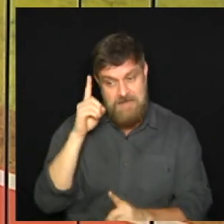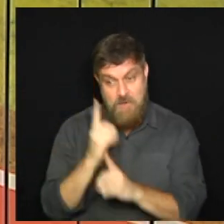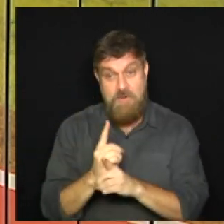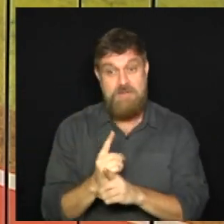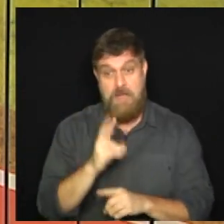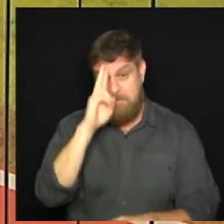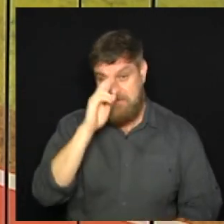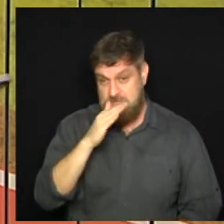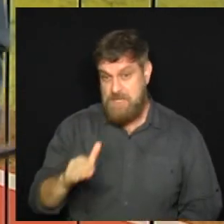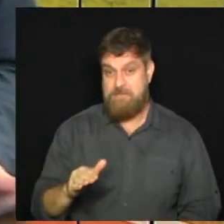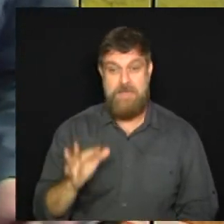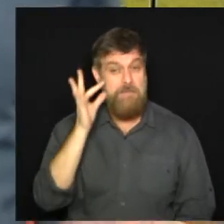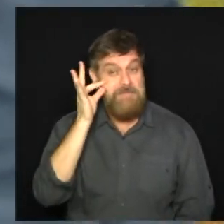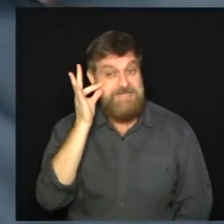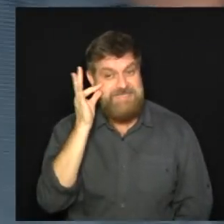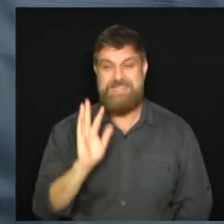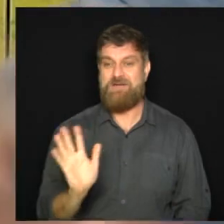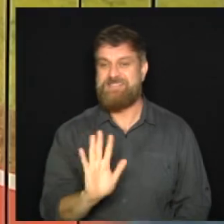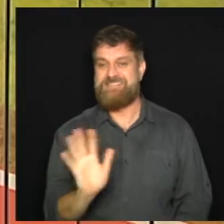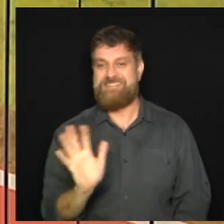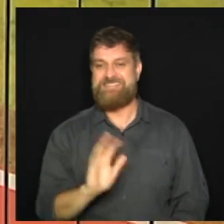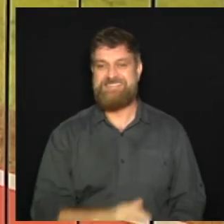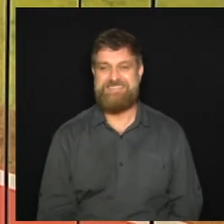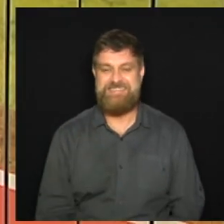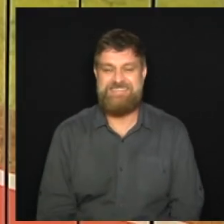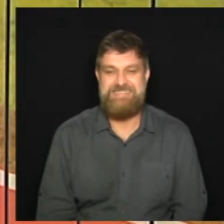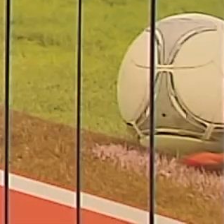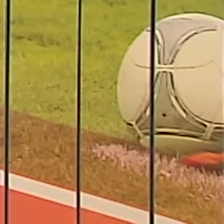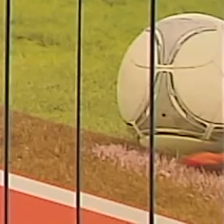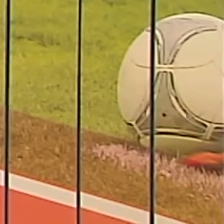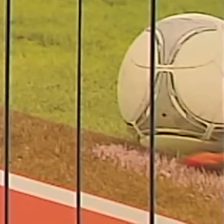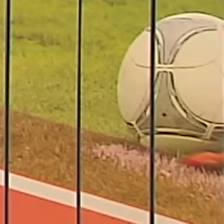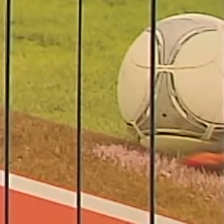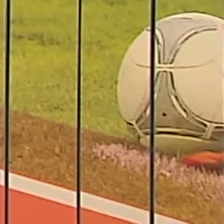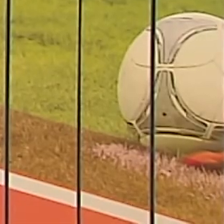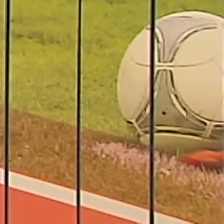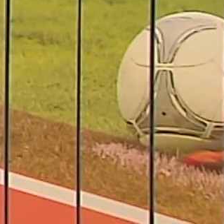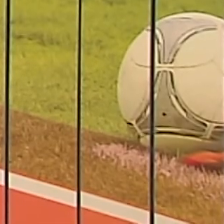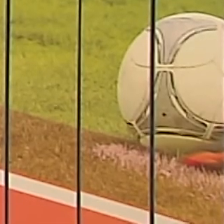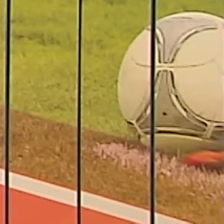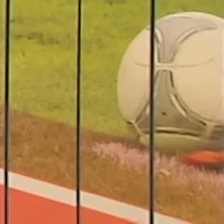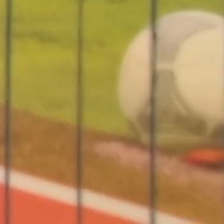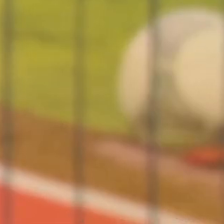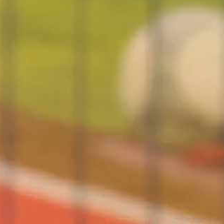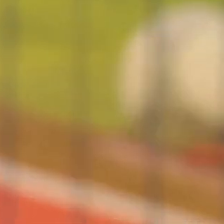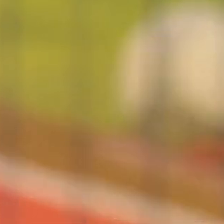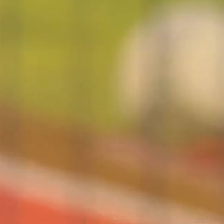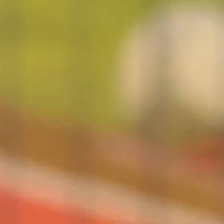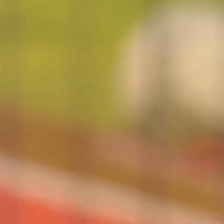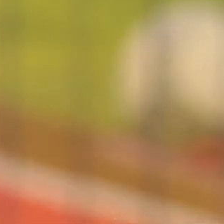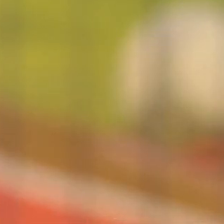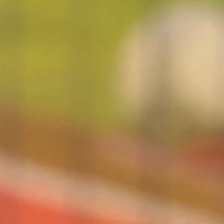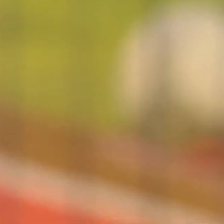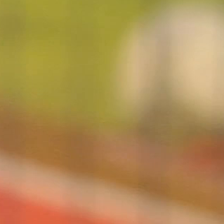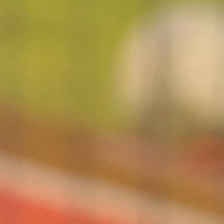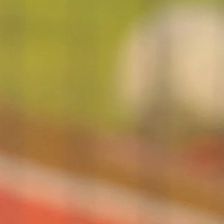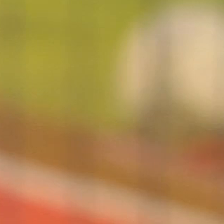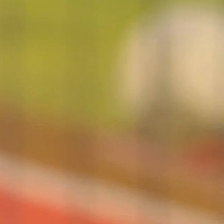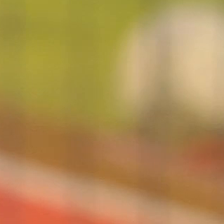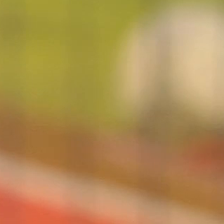aqui. Lembrando que às 10 horas da noite, após a 7ª reunião ordinária, você acompanha as principais notícias do dia.